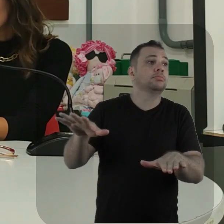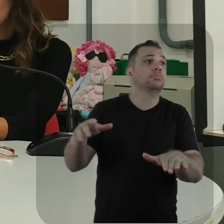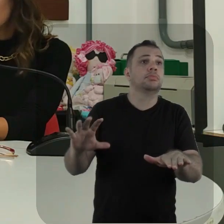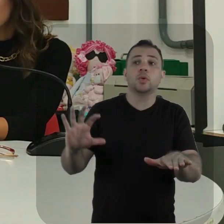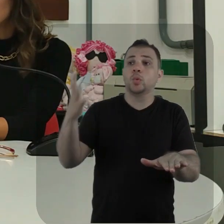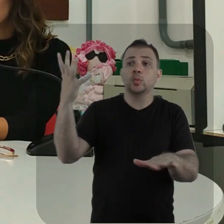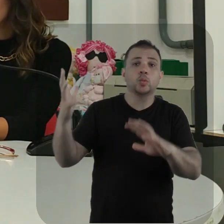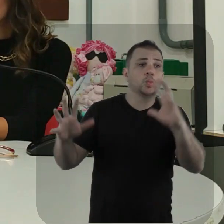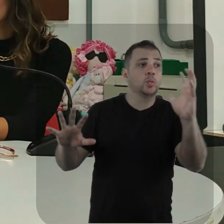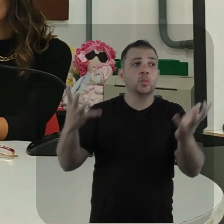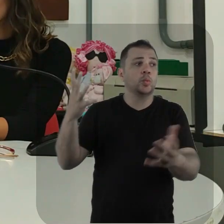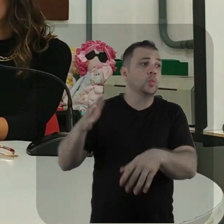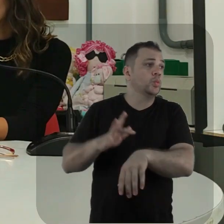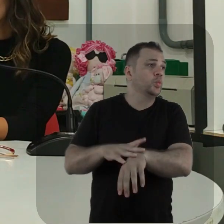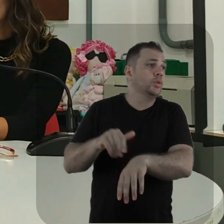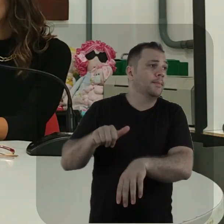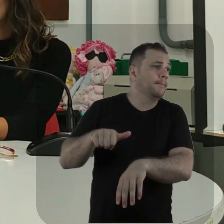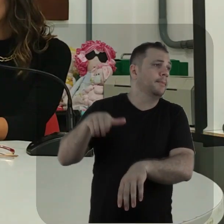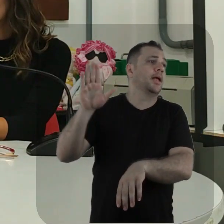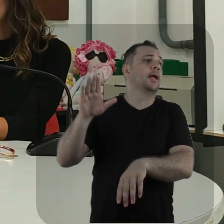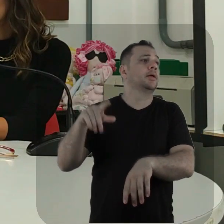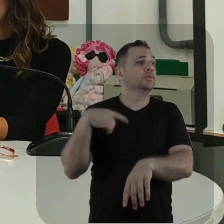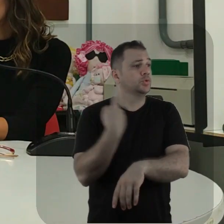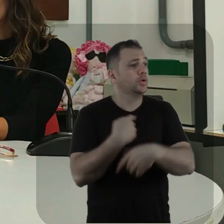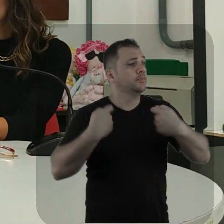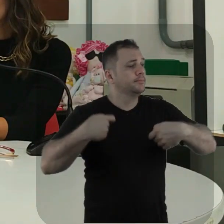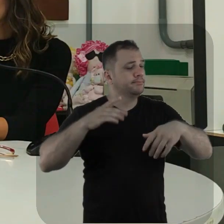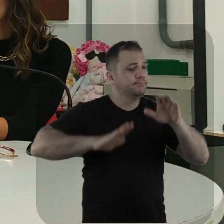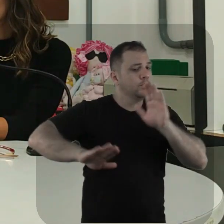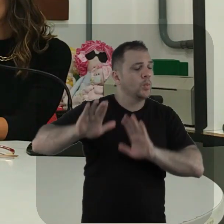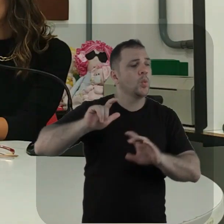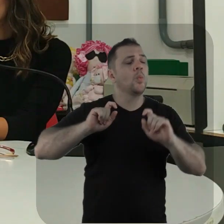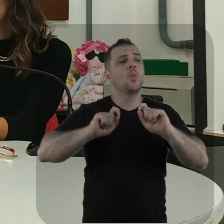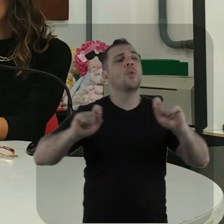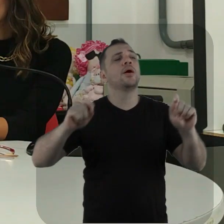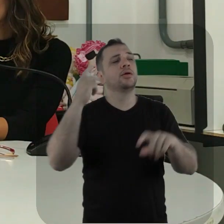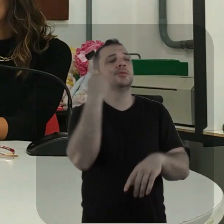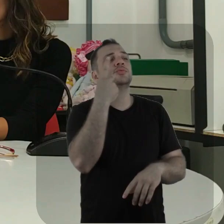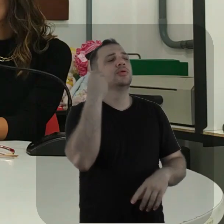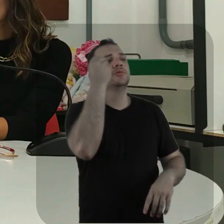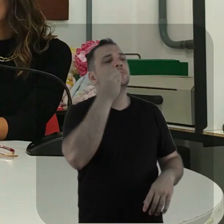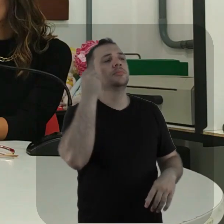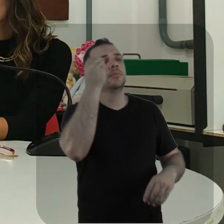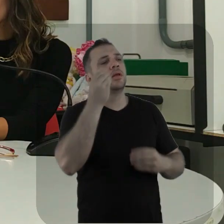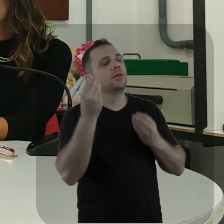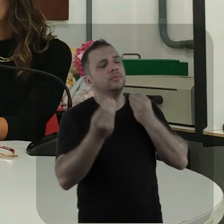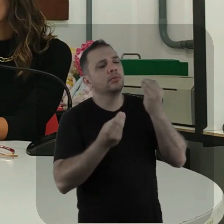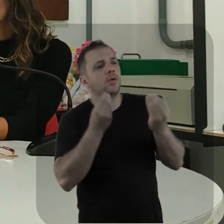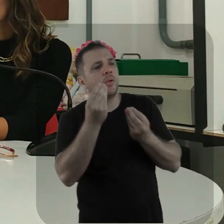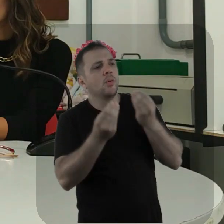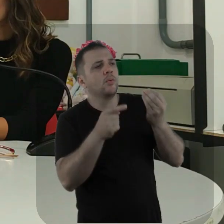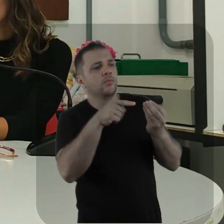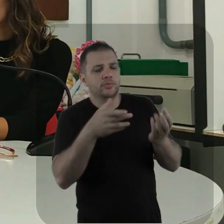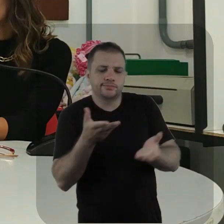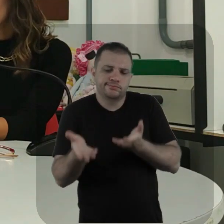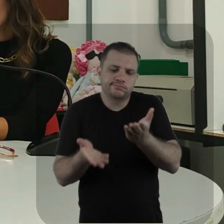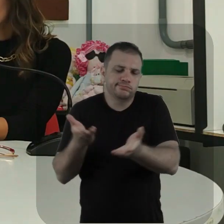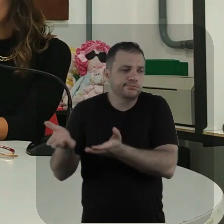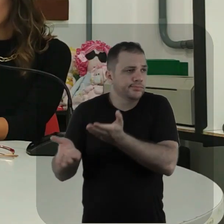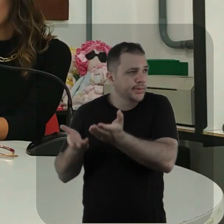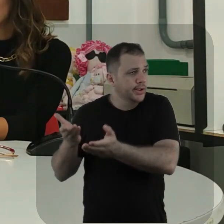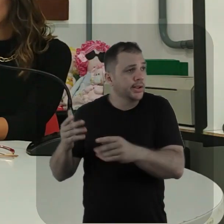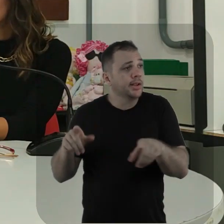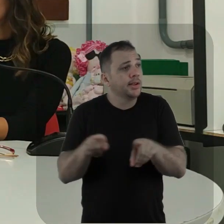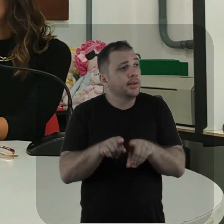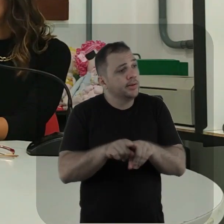adoecimento desse público infantil, né, entre crianças e adolescentes? Conta um pouco aí dessa experiência, como tem sido